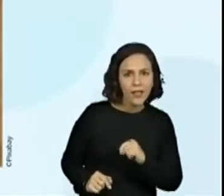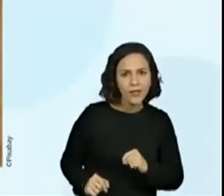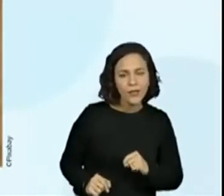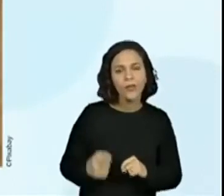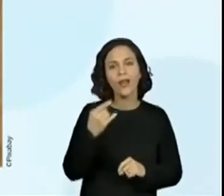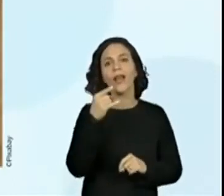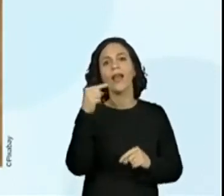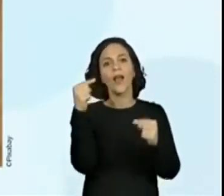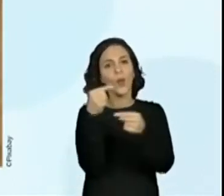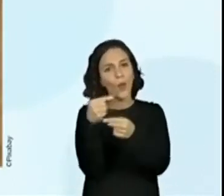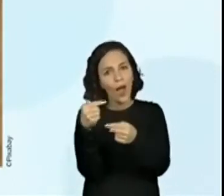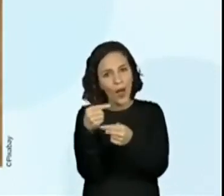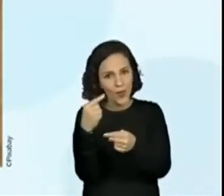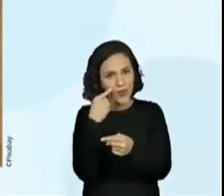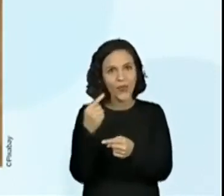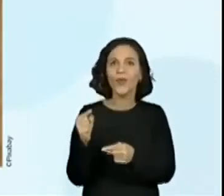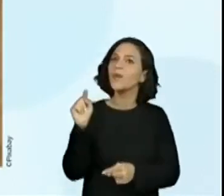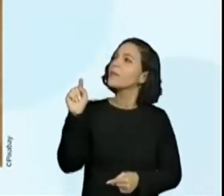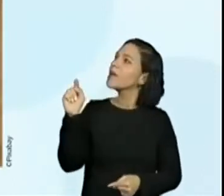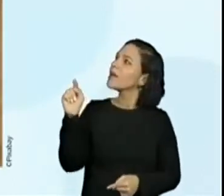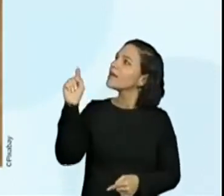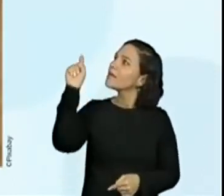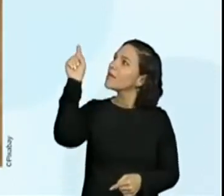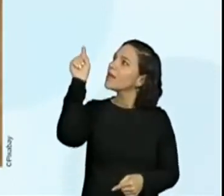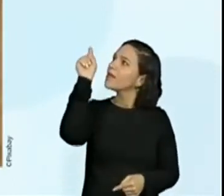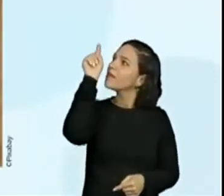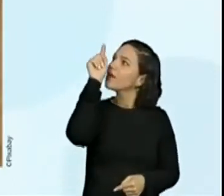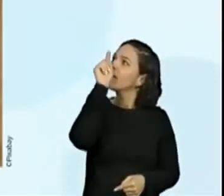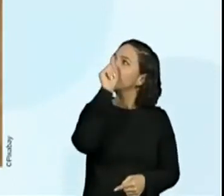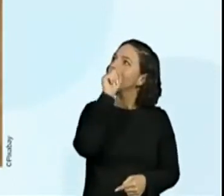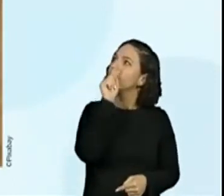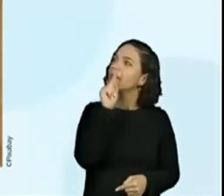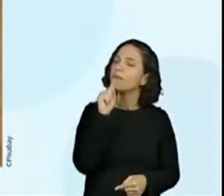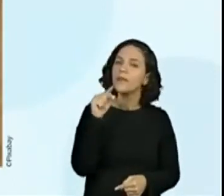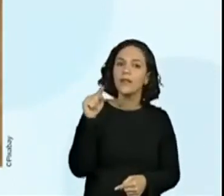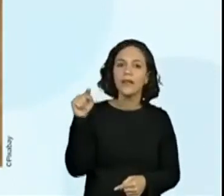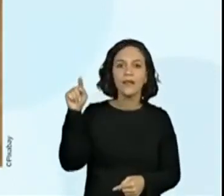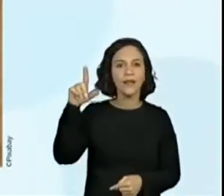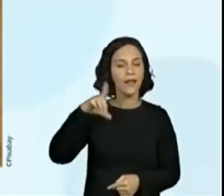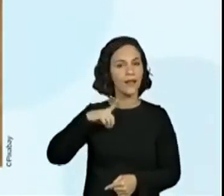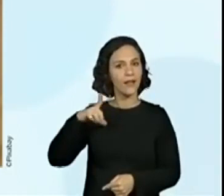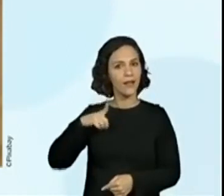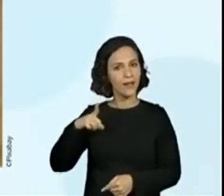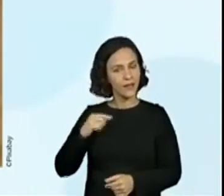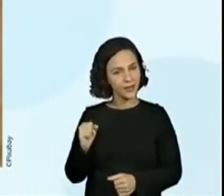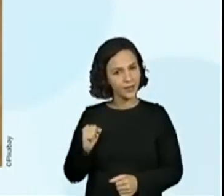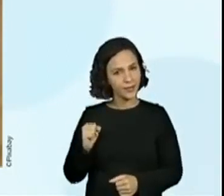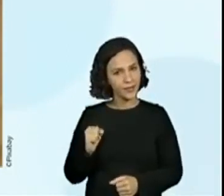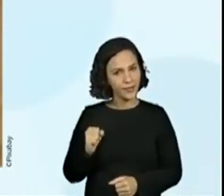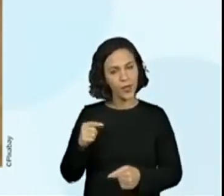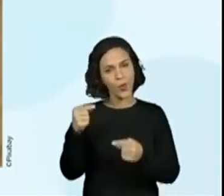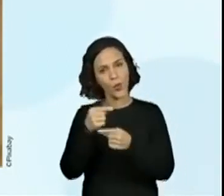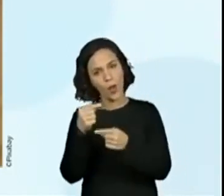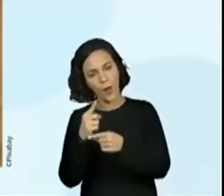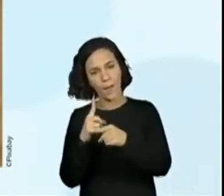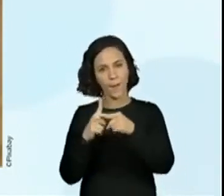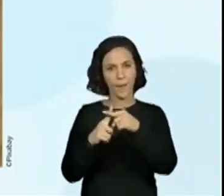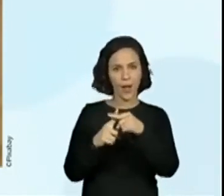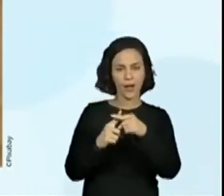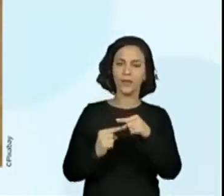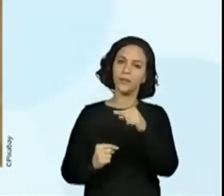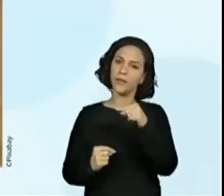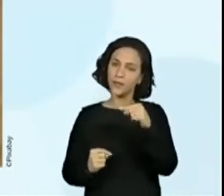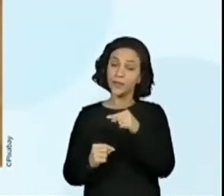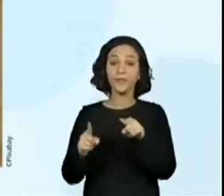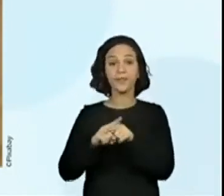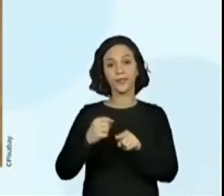da subtração, da adição, o sinal de igual. E alguns